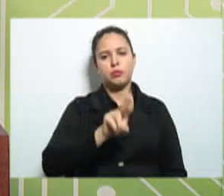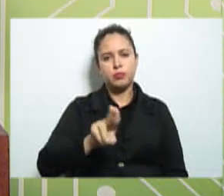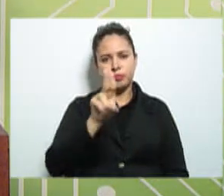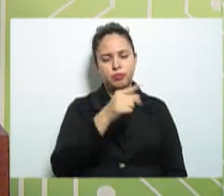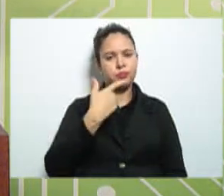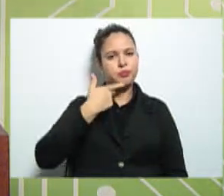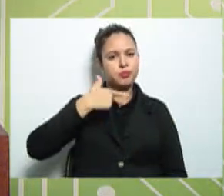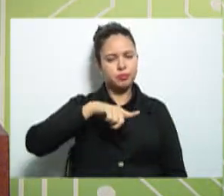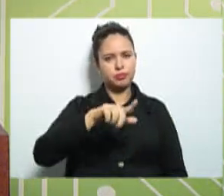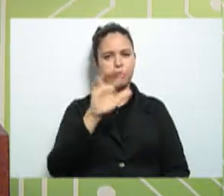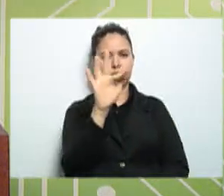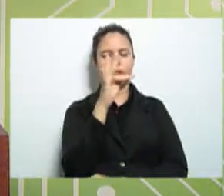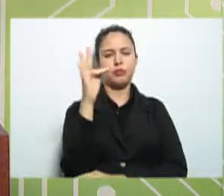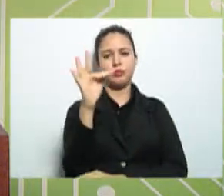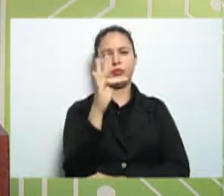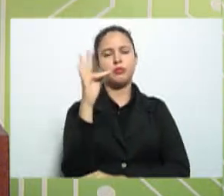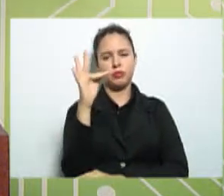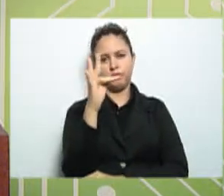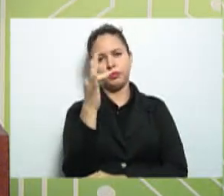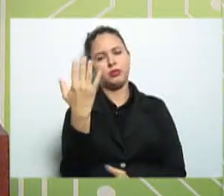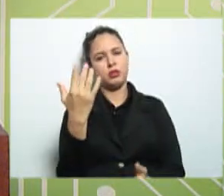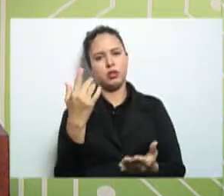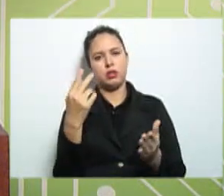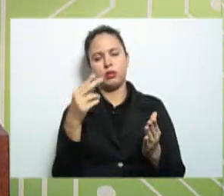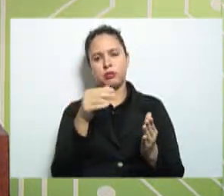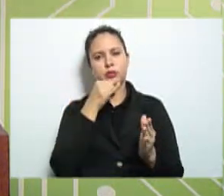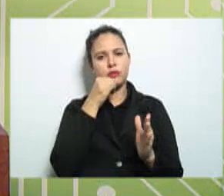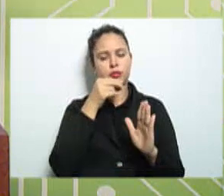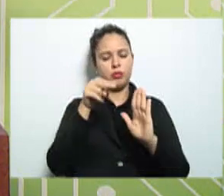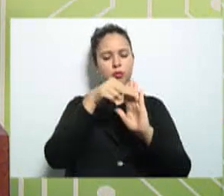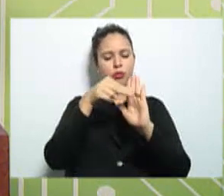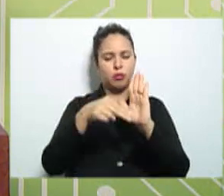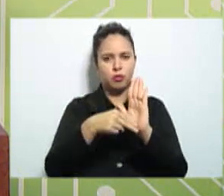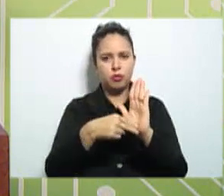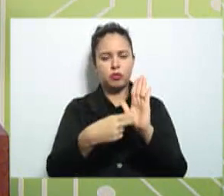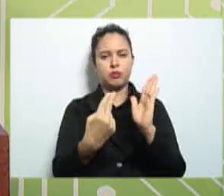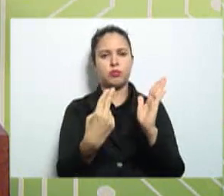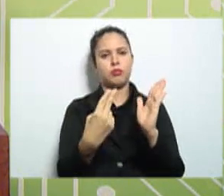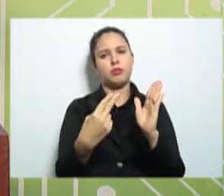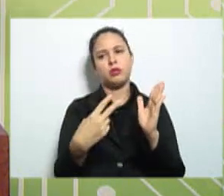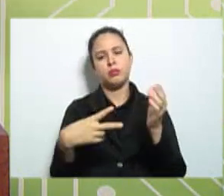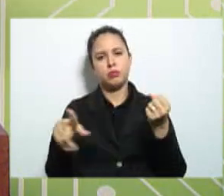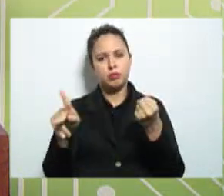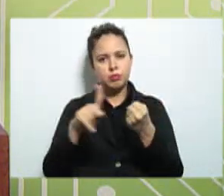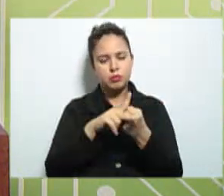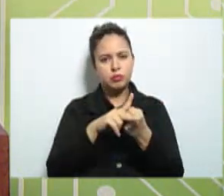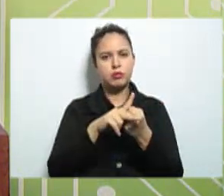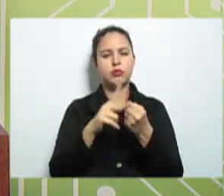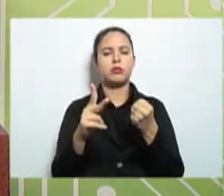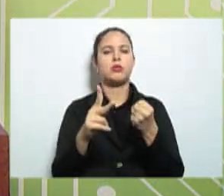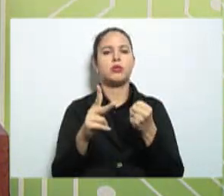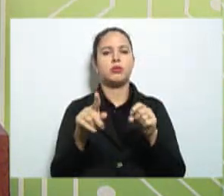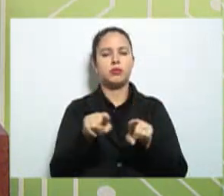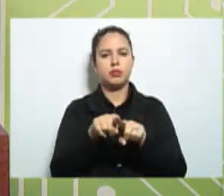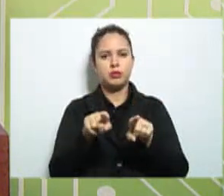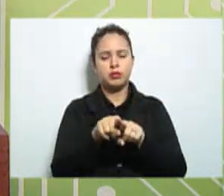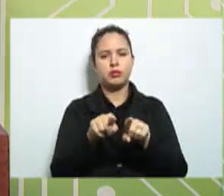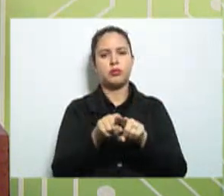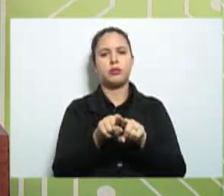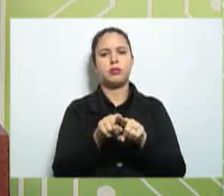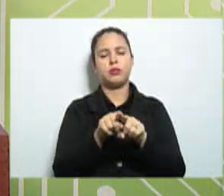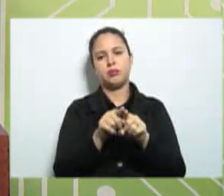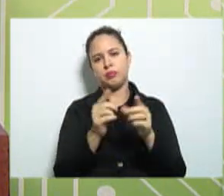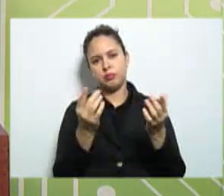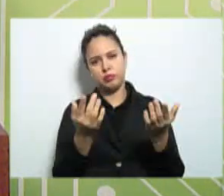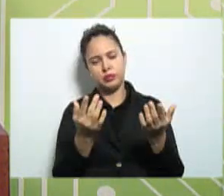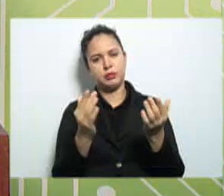aquela que vai falar sobre as normas, por exemplo, onde eu devo colocar o pronome, né, como eu devo fazer a concordância verbal,